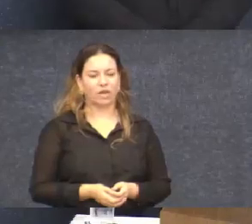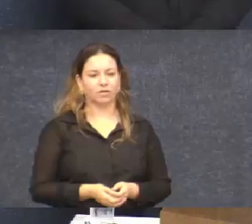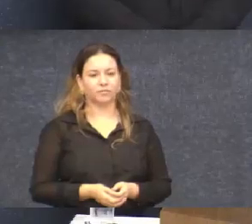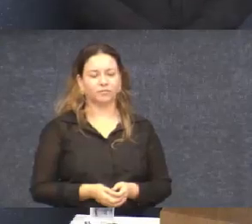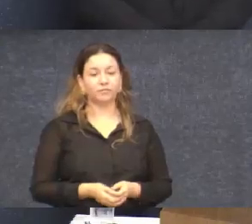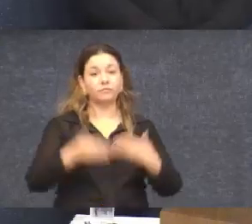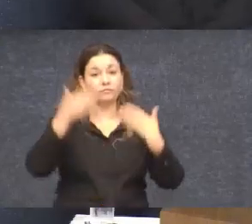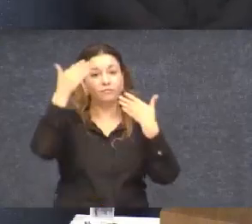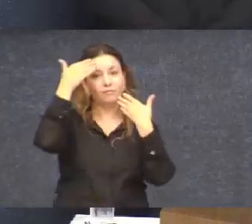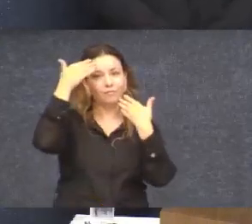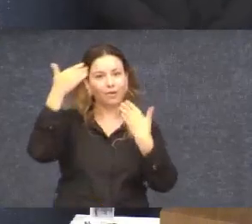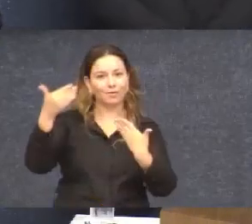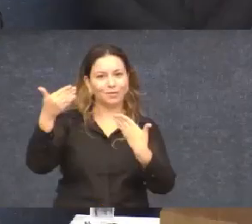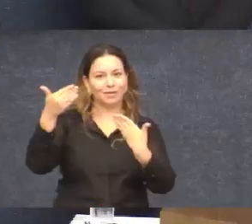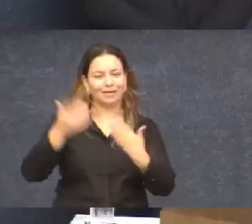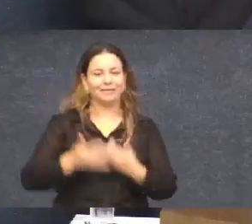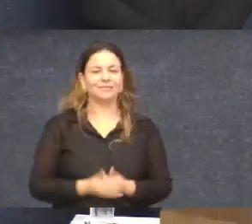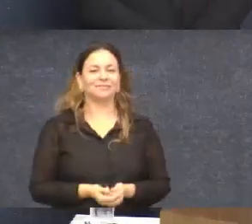Muito obrigado.